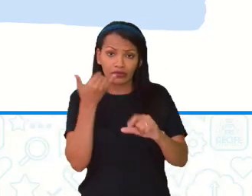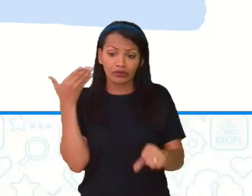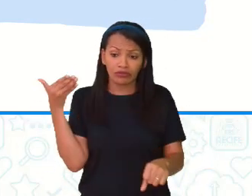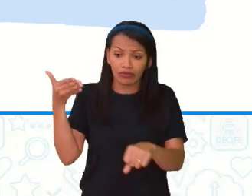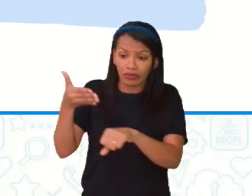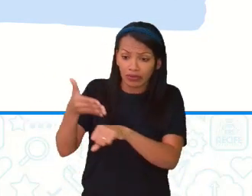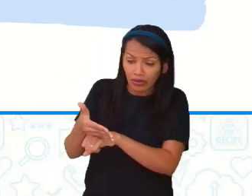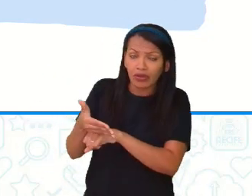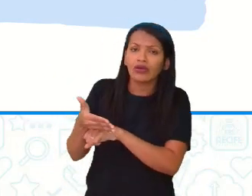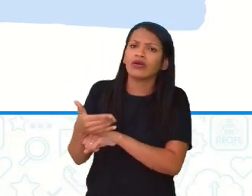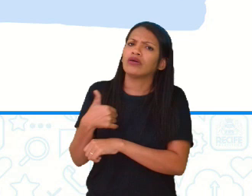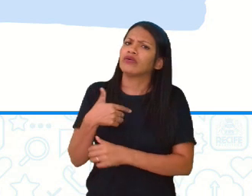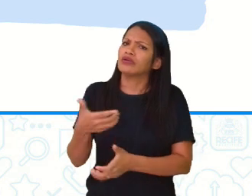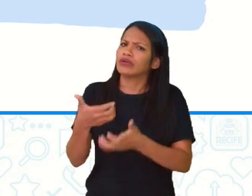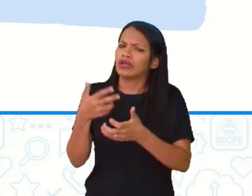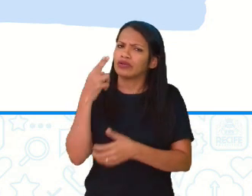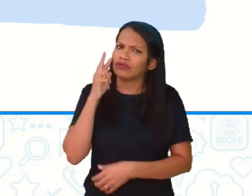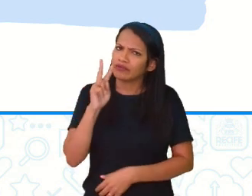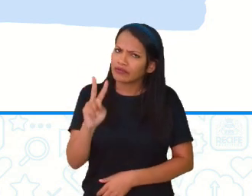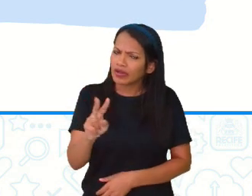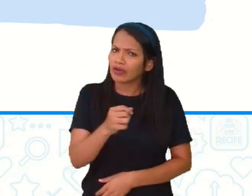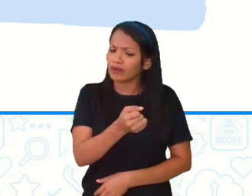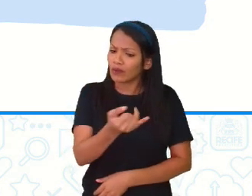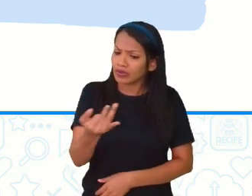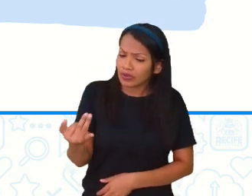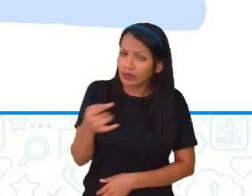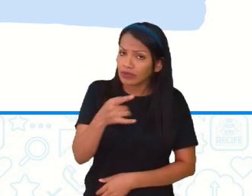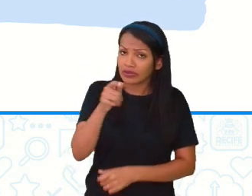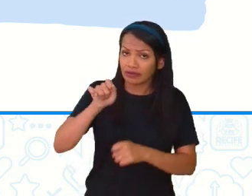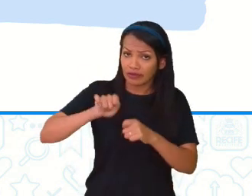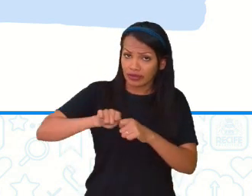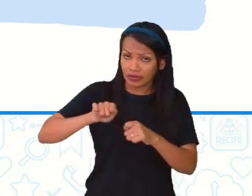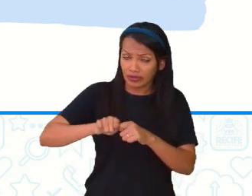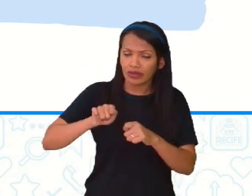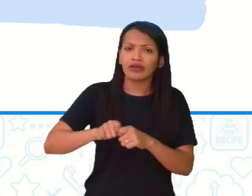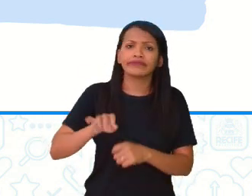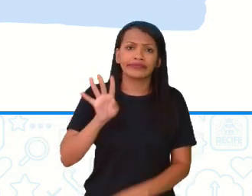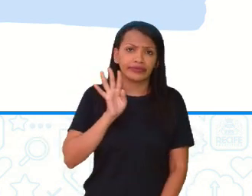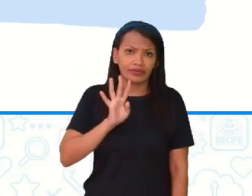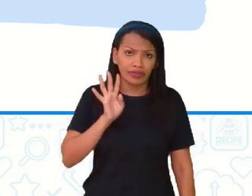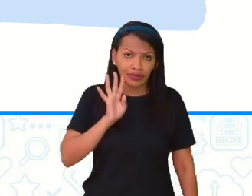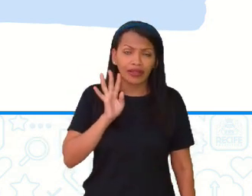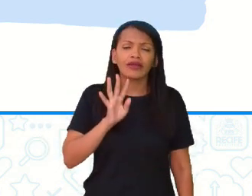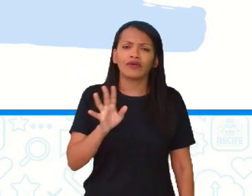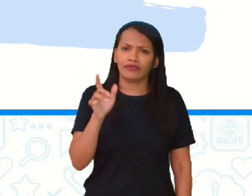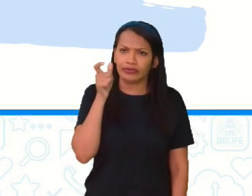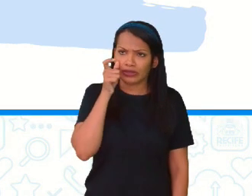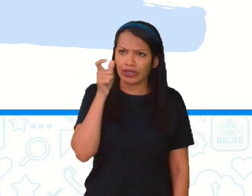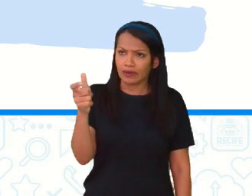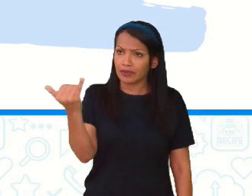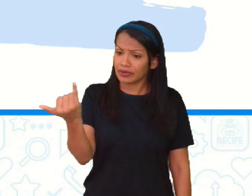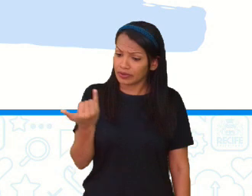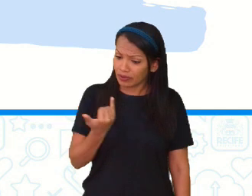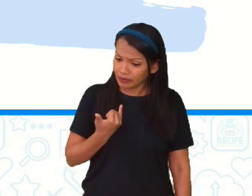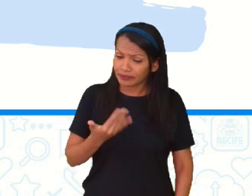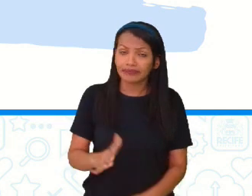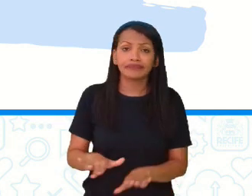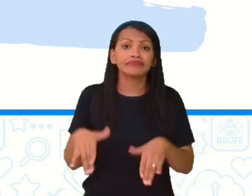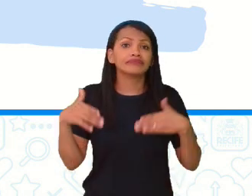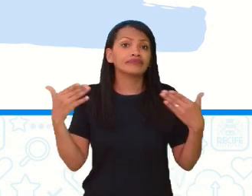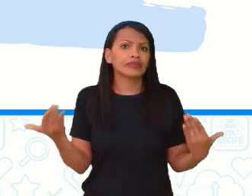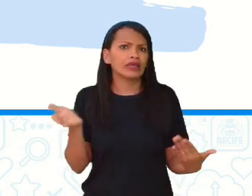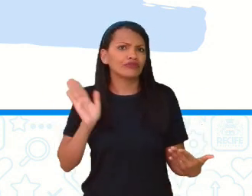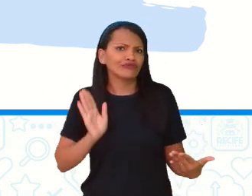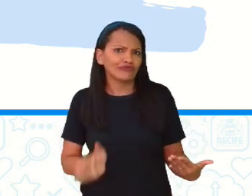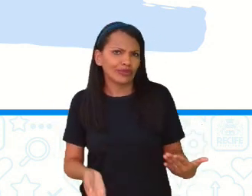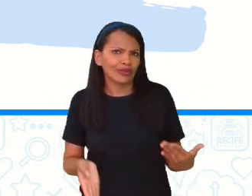jogar no World Wall e eu quero ver quanto tempo cada um vai conseguir fazer, tá certo? Vai ser bem interessante, vocês dizem aí pra gente depois. Então,